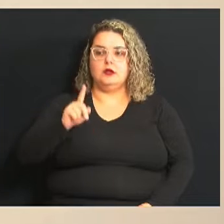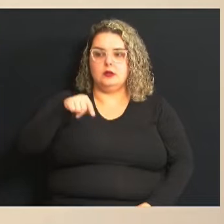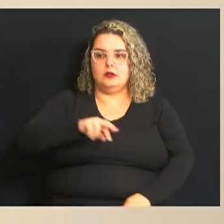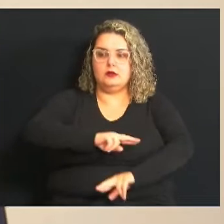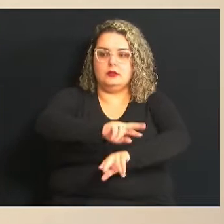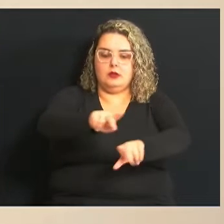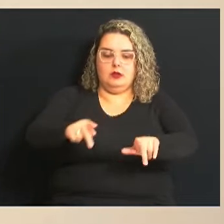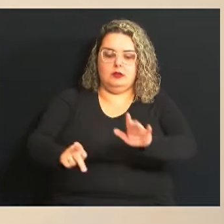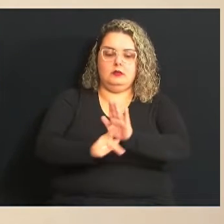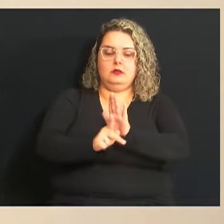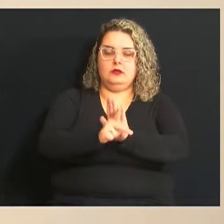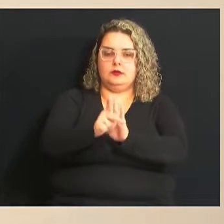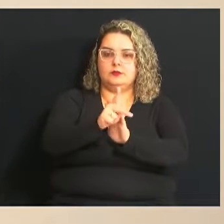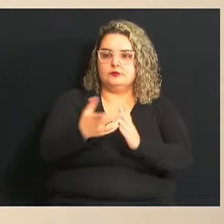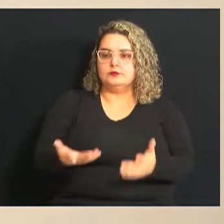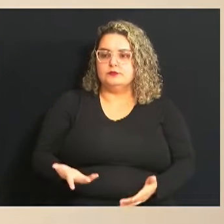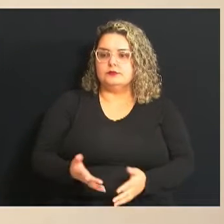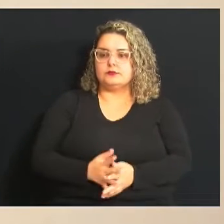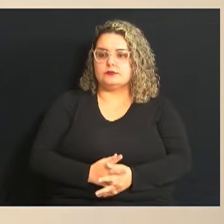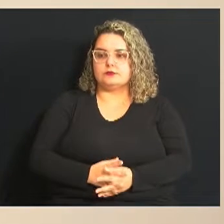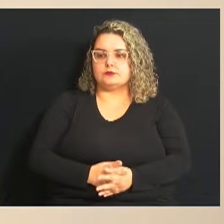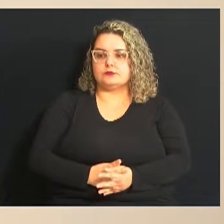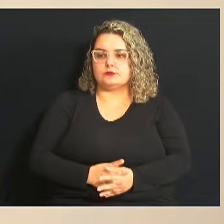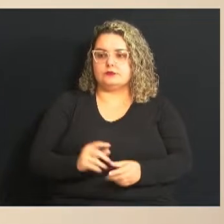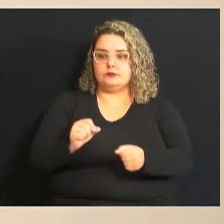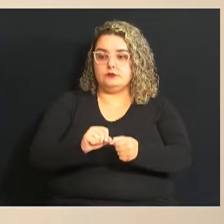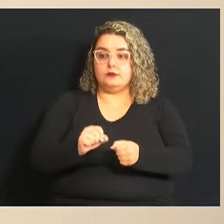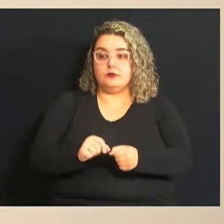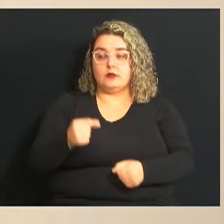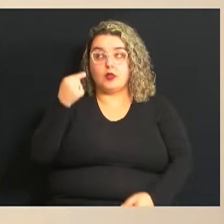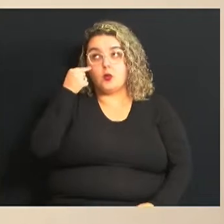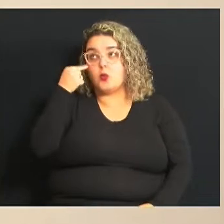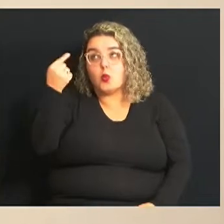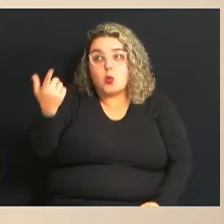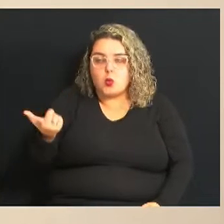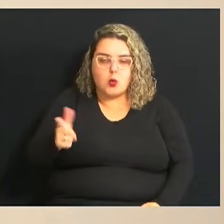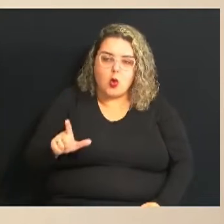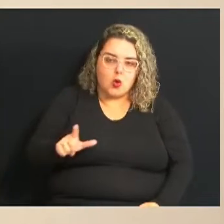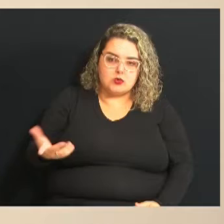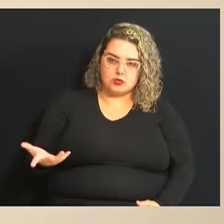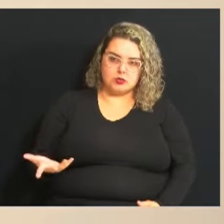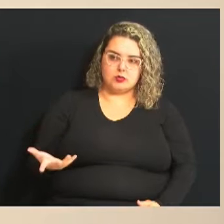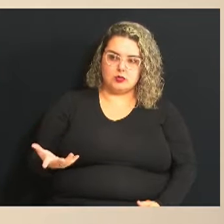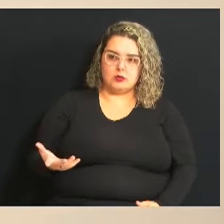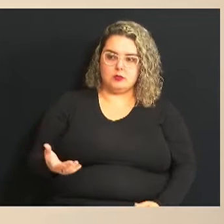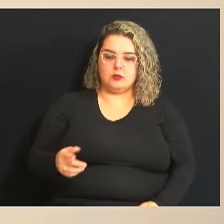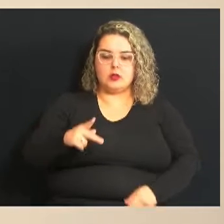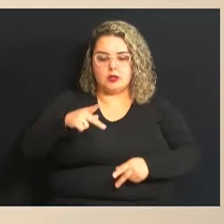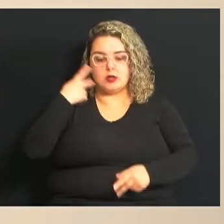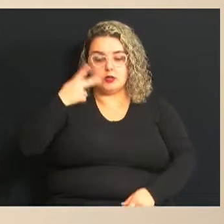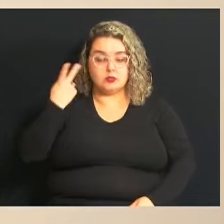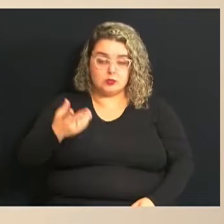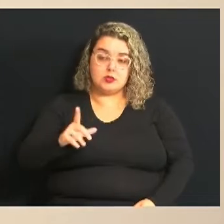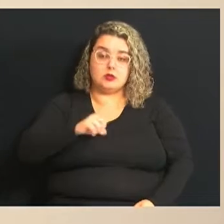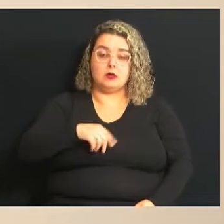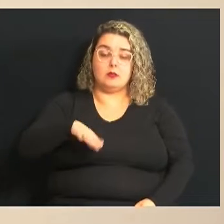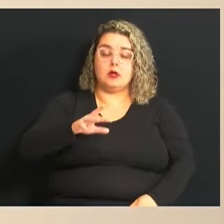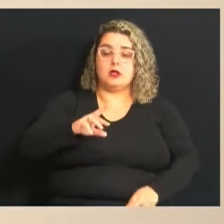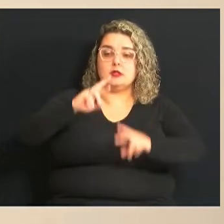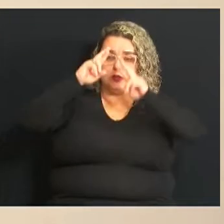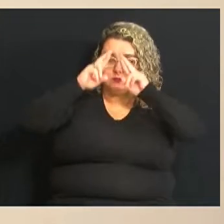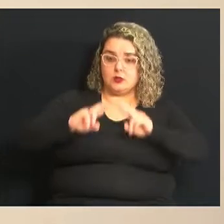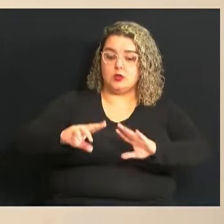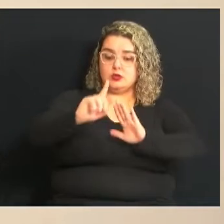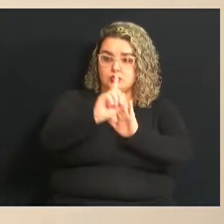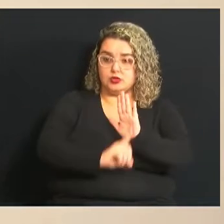projetos que a gente meio que vai fazer o óbvio, né? Pedir para que os políticos tenham mais respeito em relação ao direito,